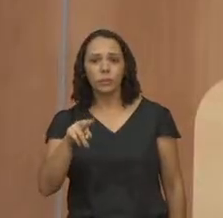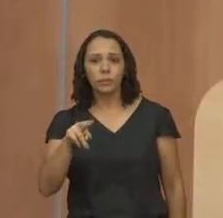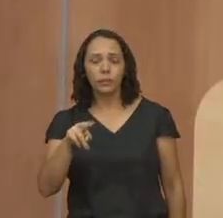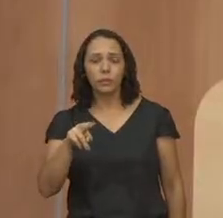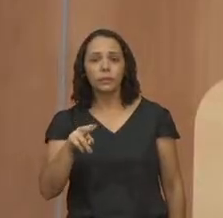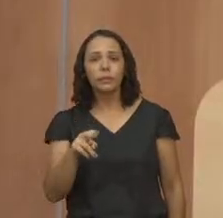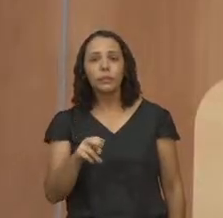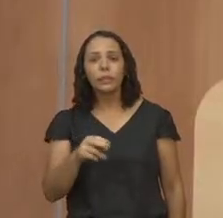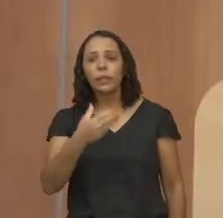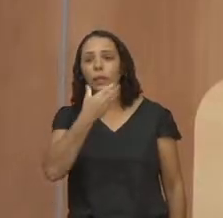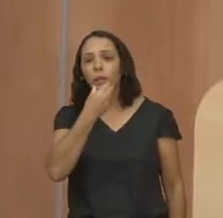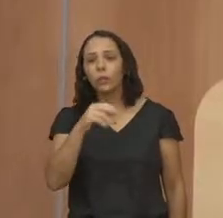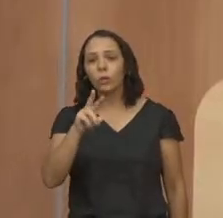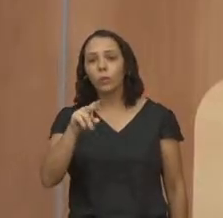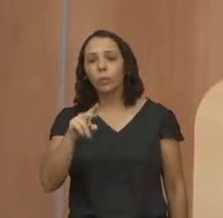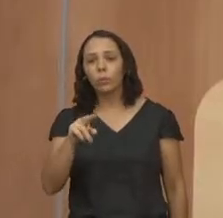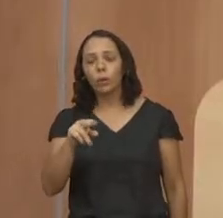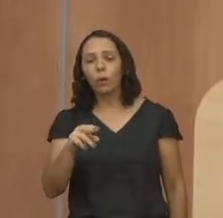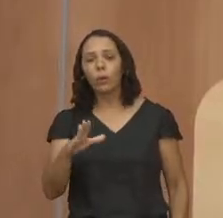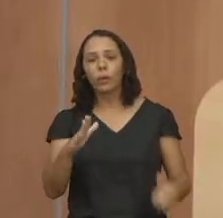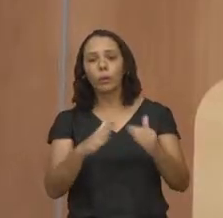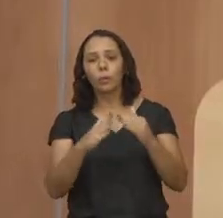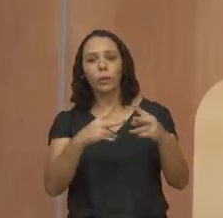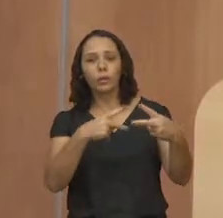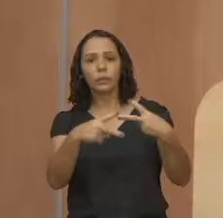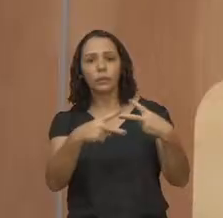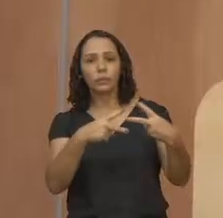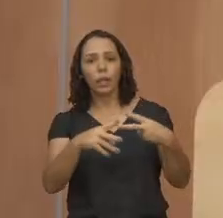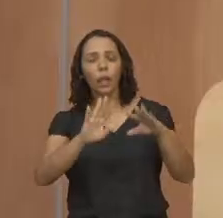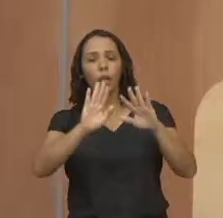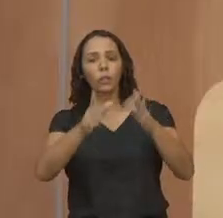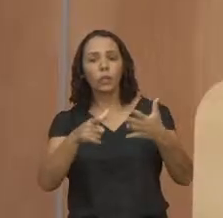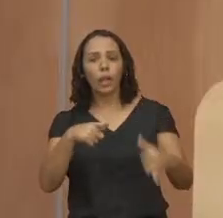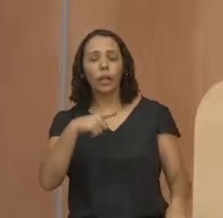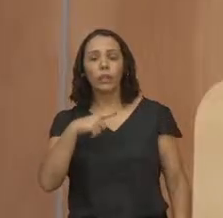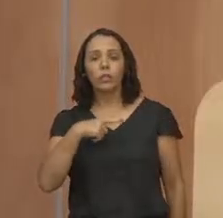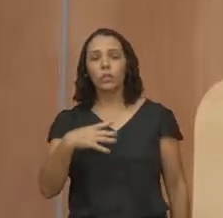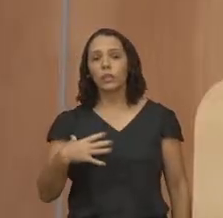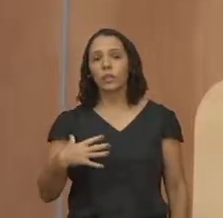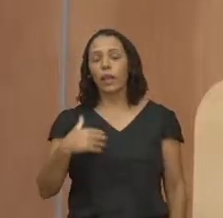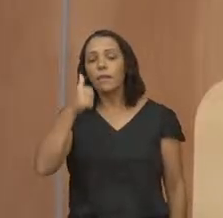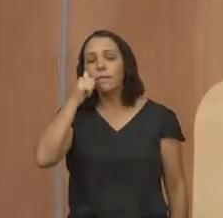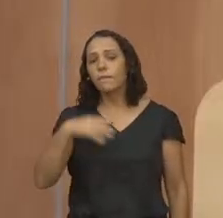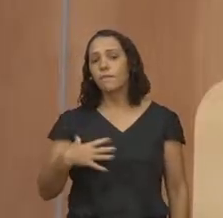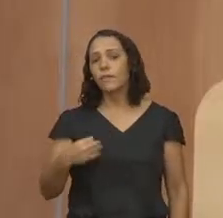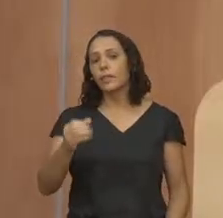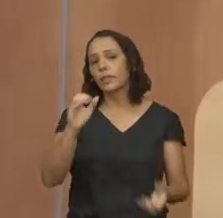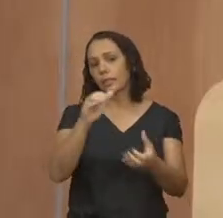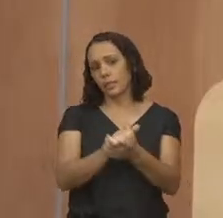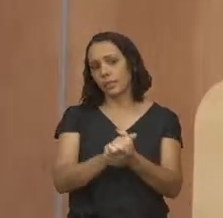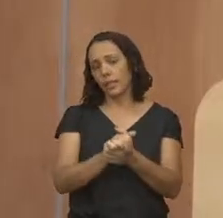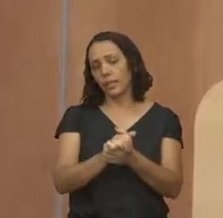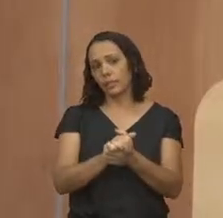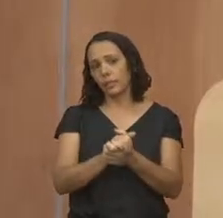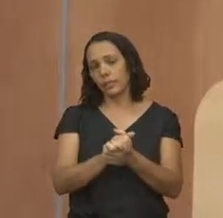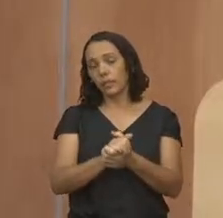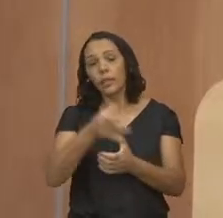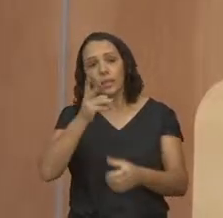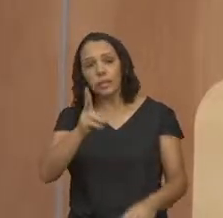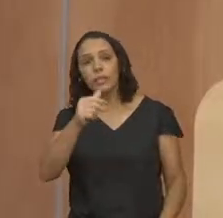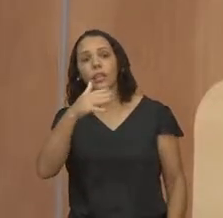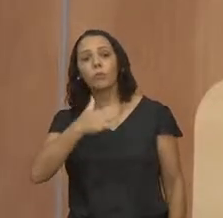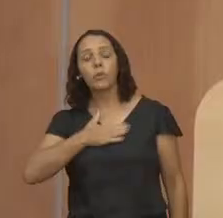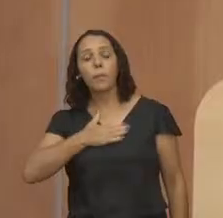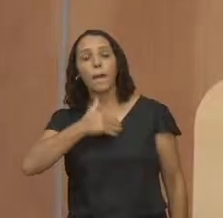e o meu irmão aqui em São José dos Campos já tinha filha casada. E minha mãe falava assim, e as crianças, tá bem?